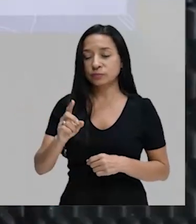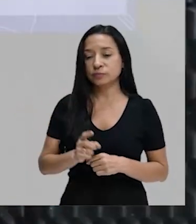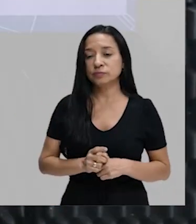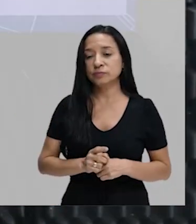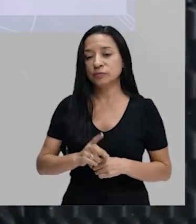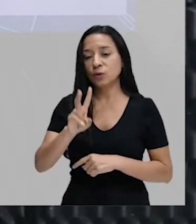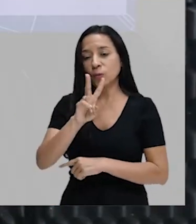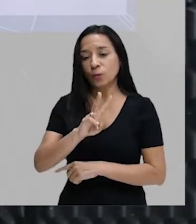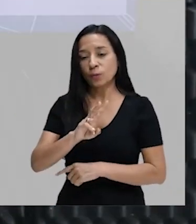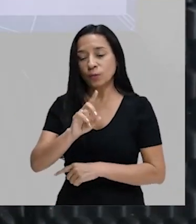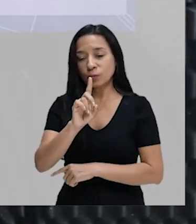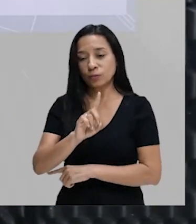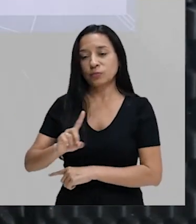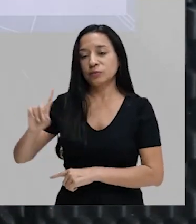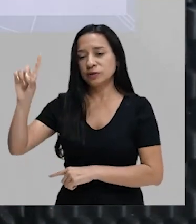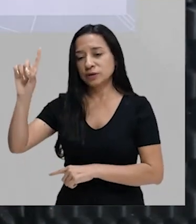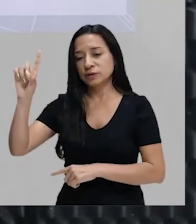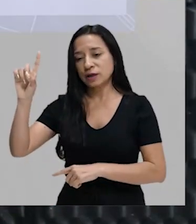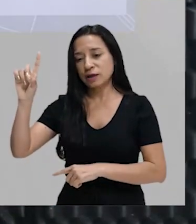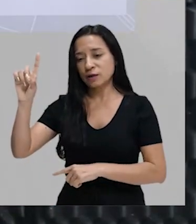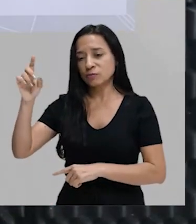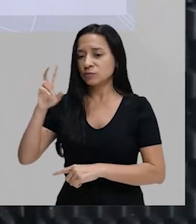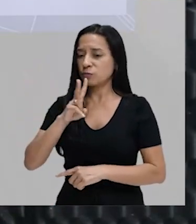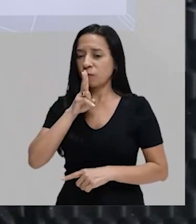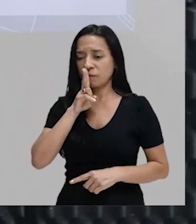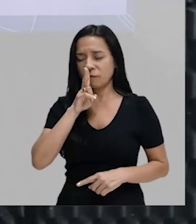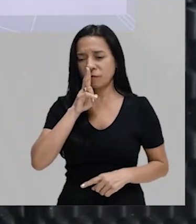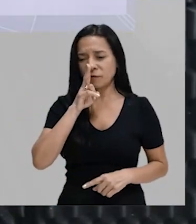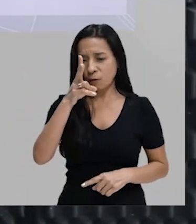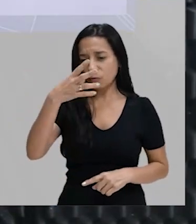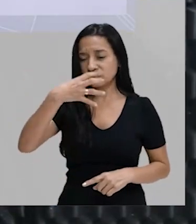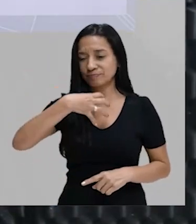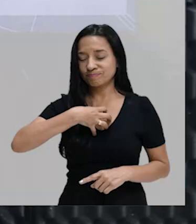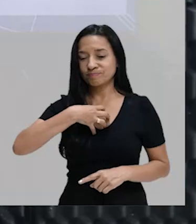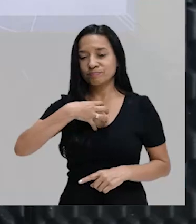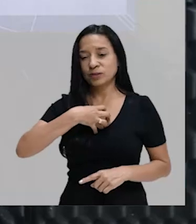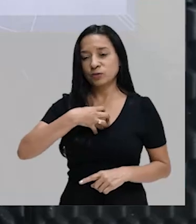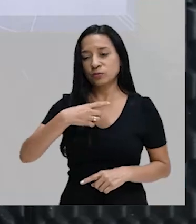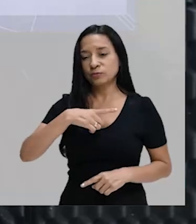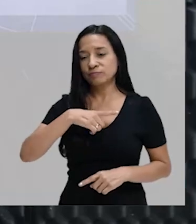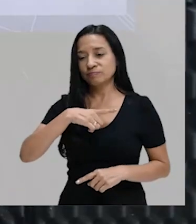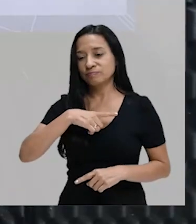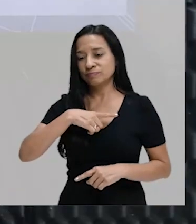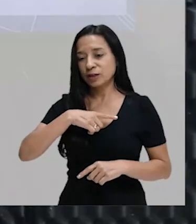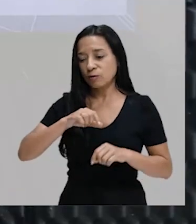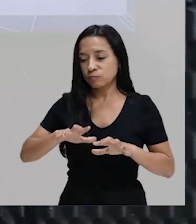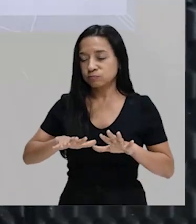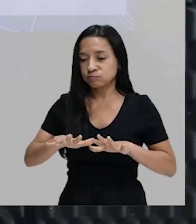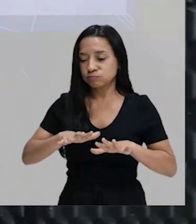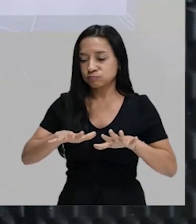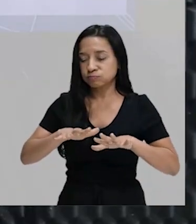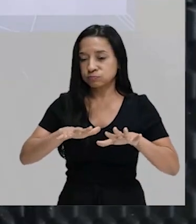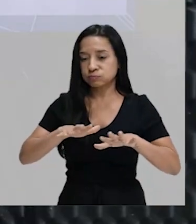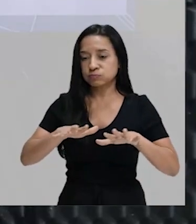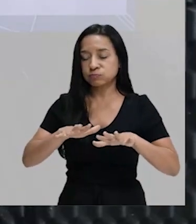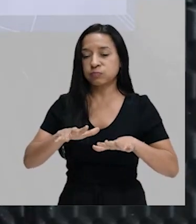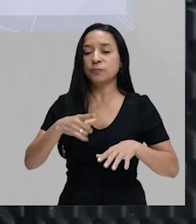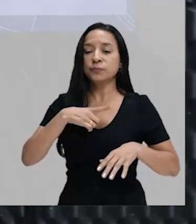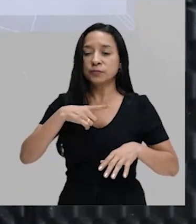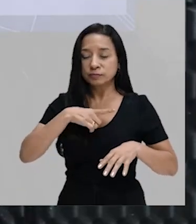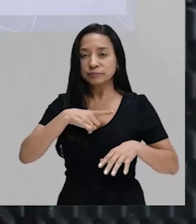que é o deus do temperamento forte e que causava terremotos, né? O deus, quando